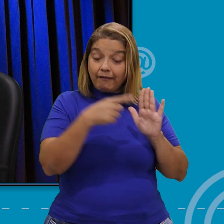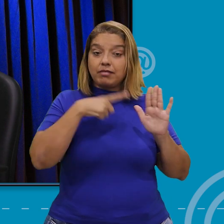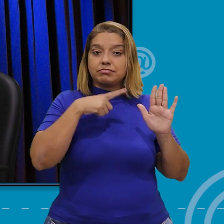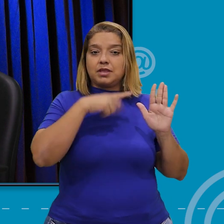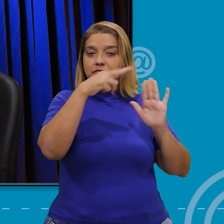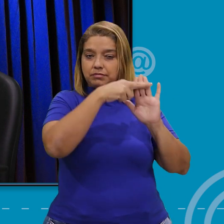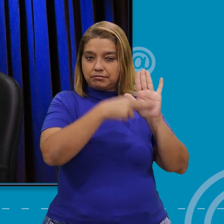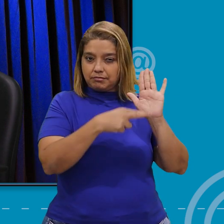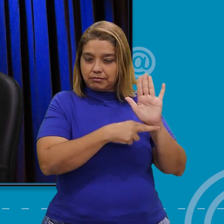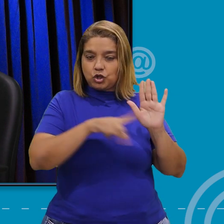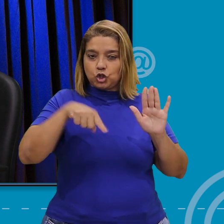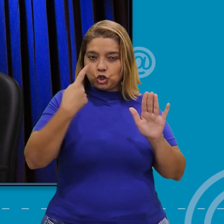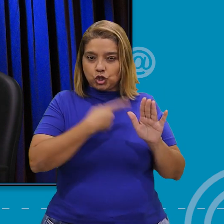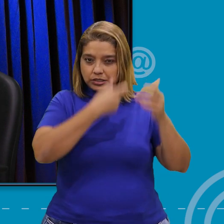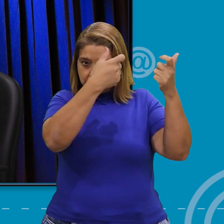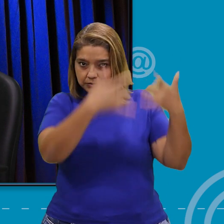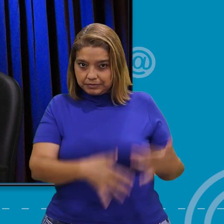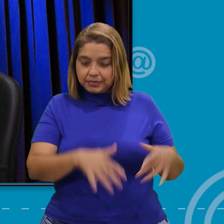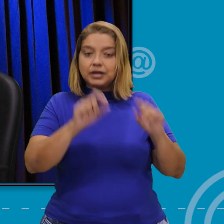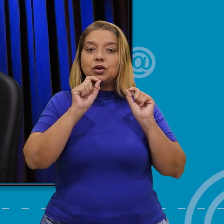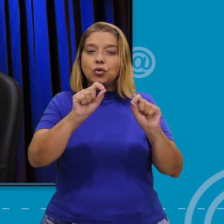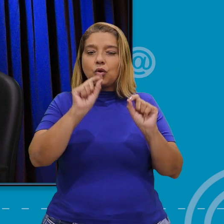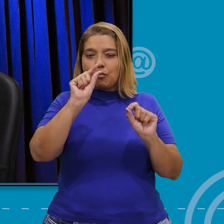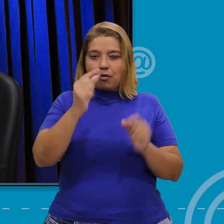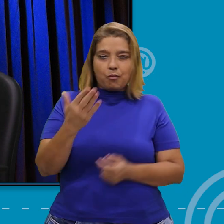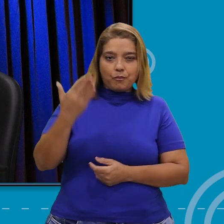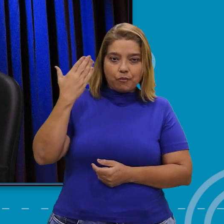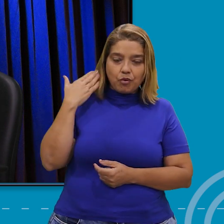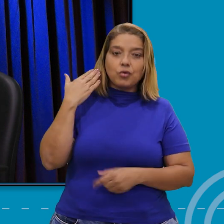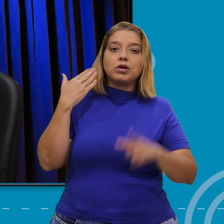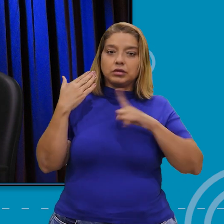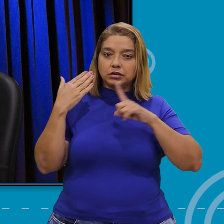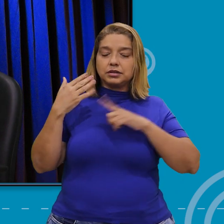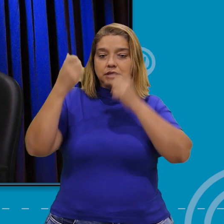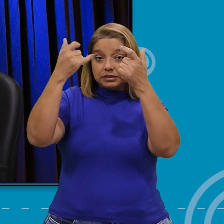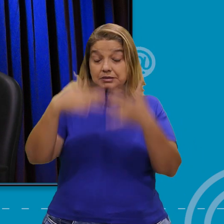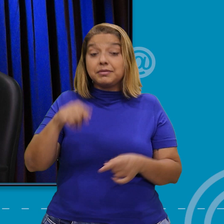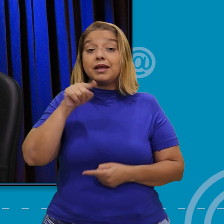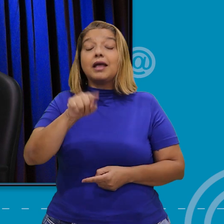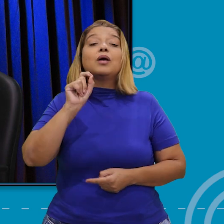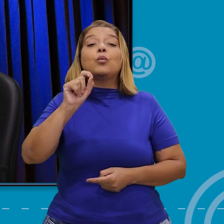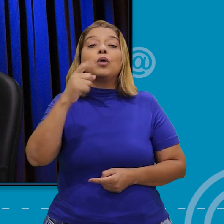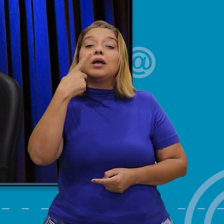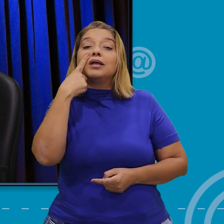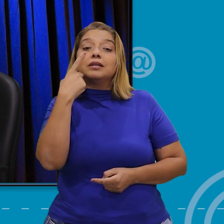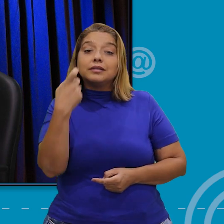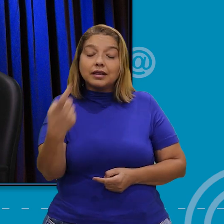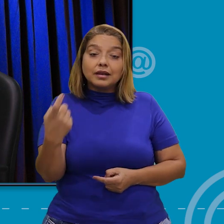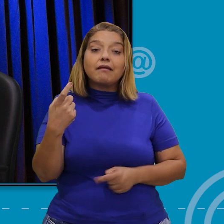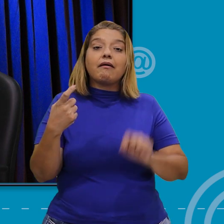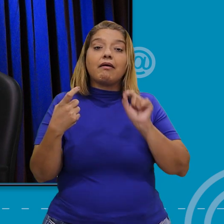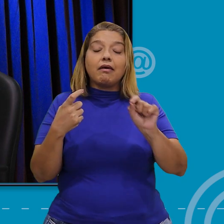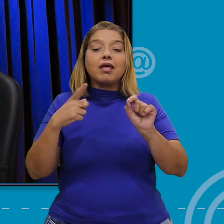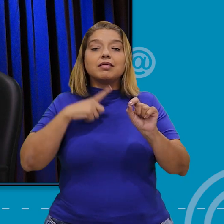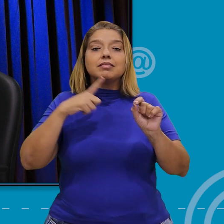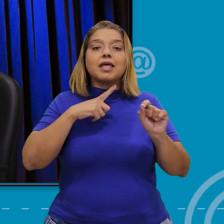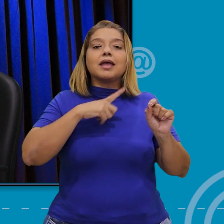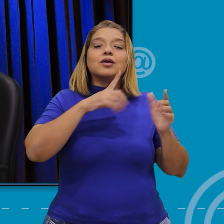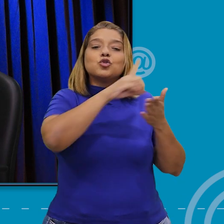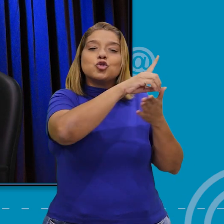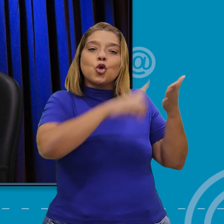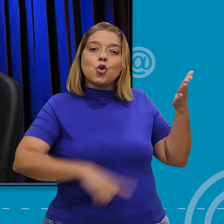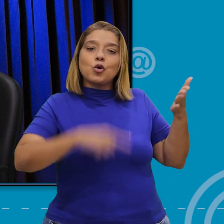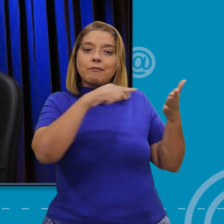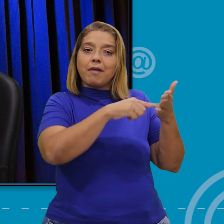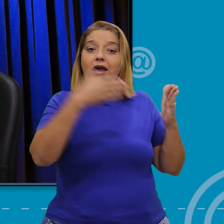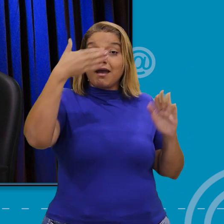normativa, né, que a gente referiu há pouco, já traz tudo isso aí especificado. E é uma coisa interessante que a gente tem um